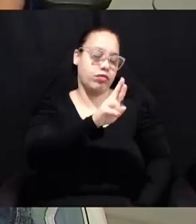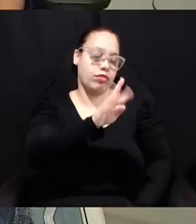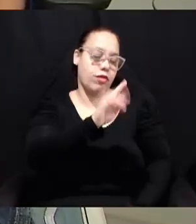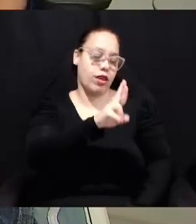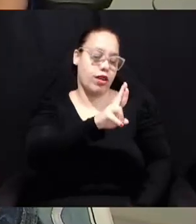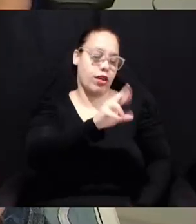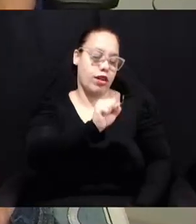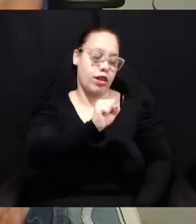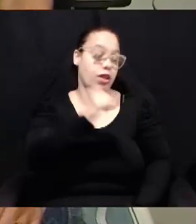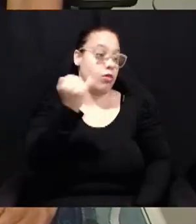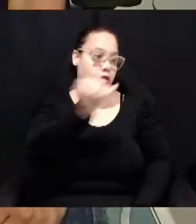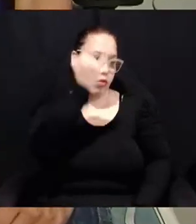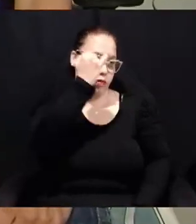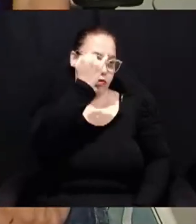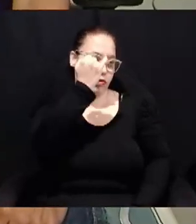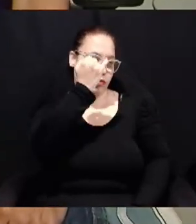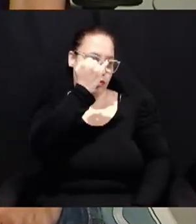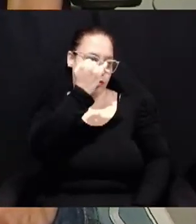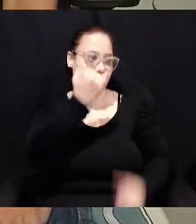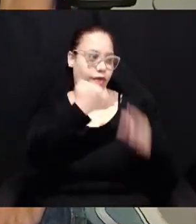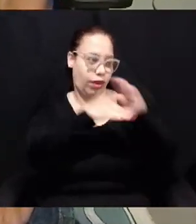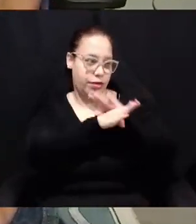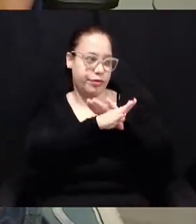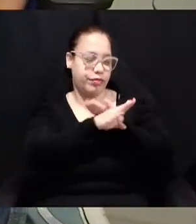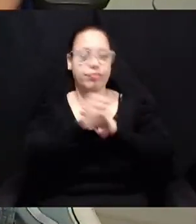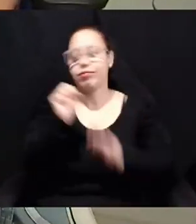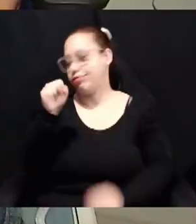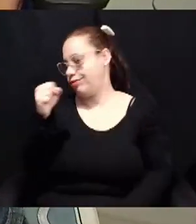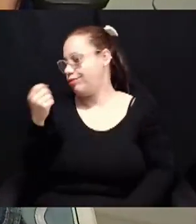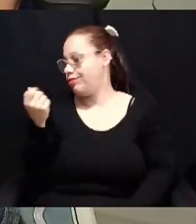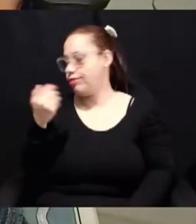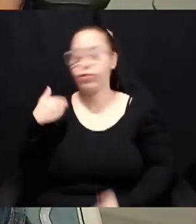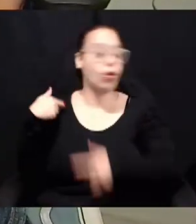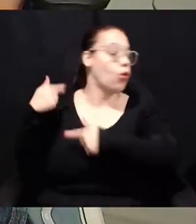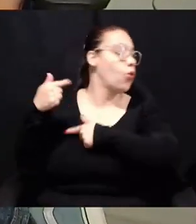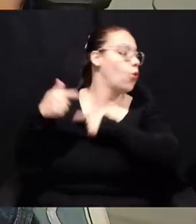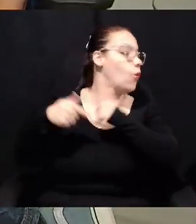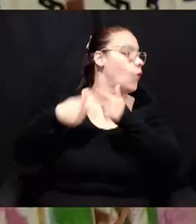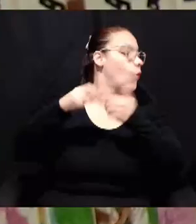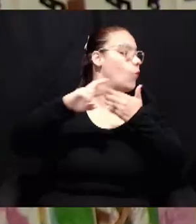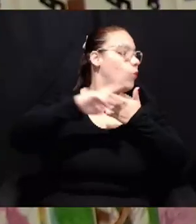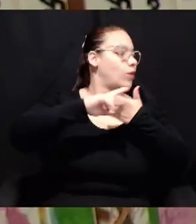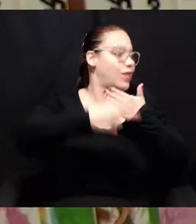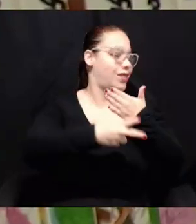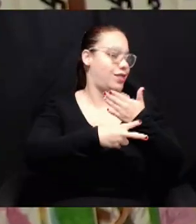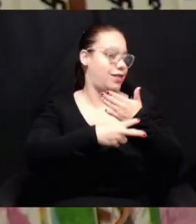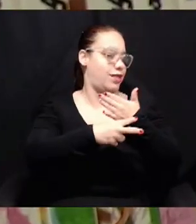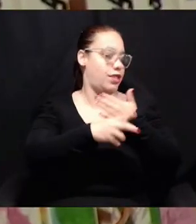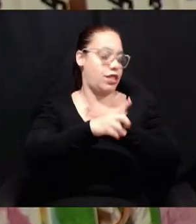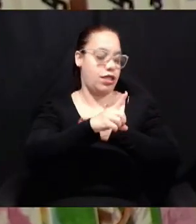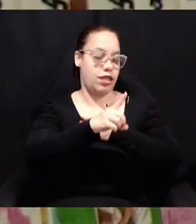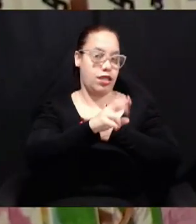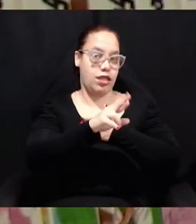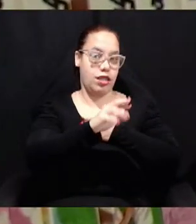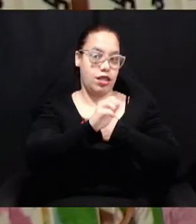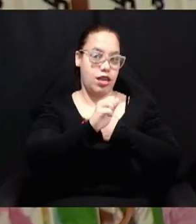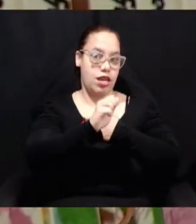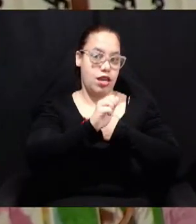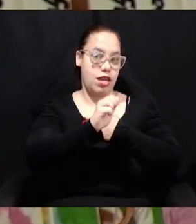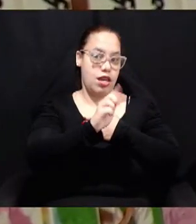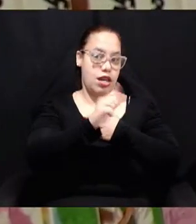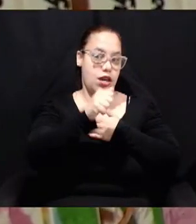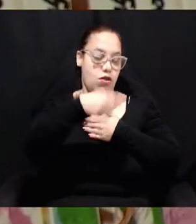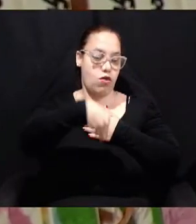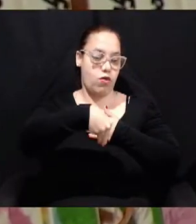para mandar essa mensagem, né? Sim. E a sua geração foi muito impactada, então, por Dragon Ball Z, né? Então,